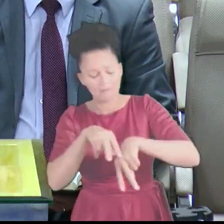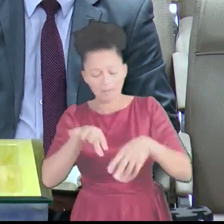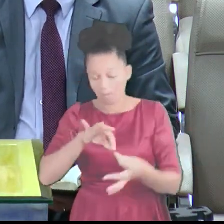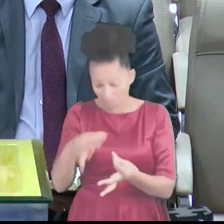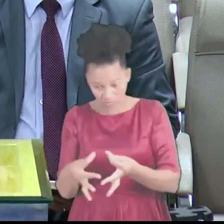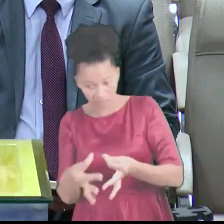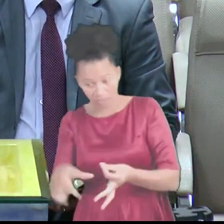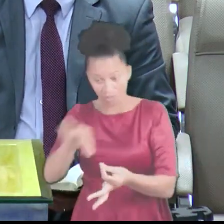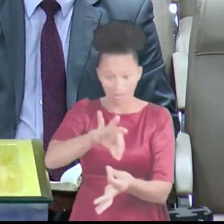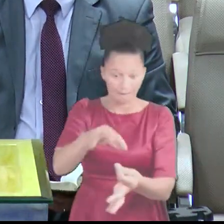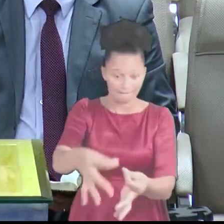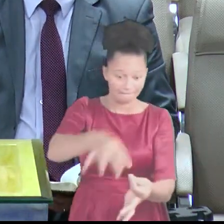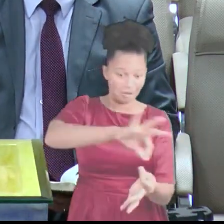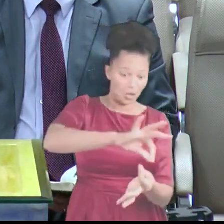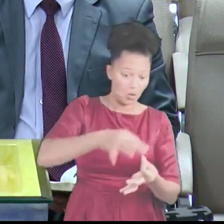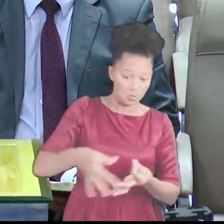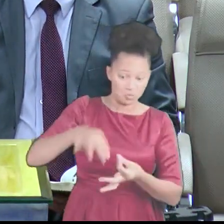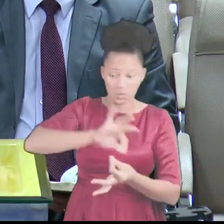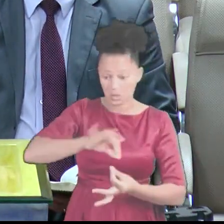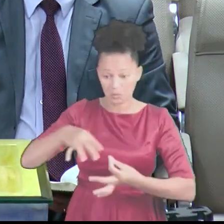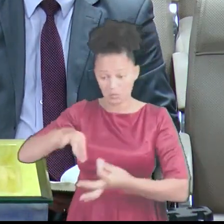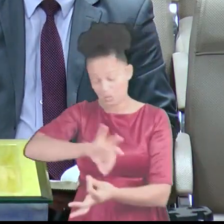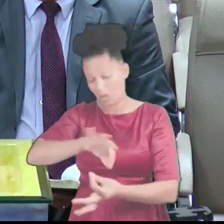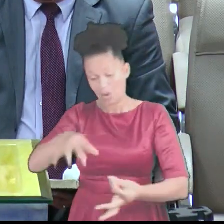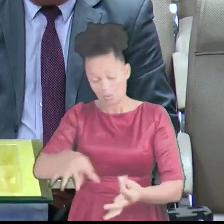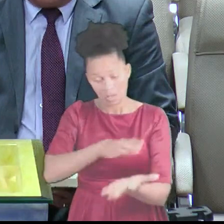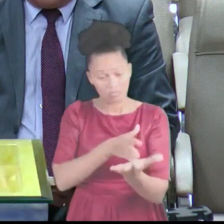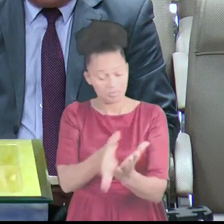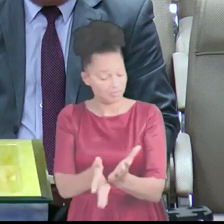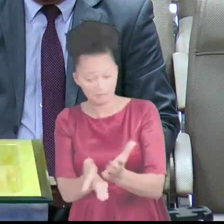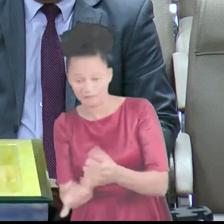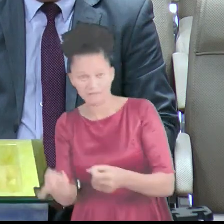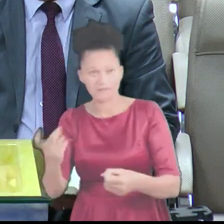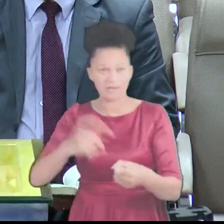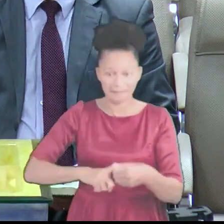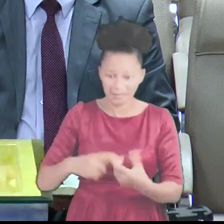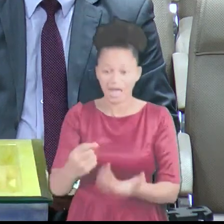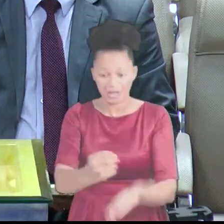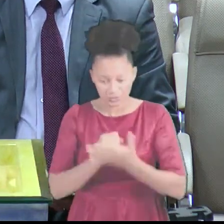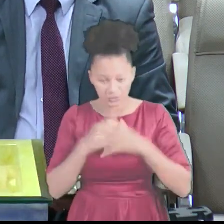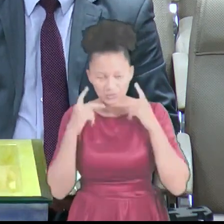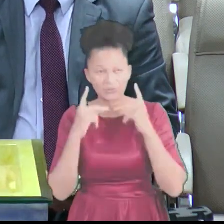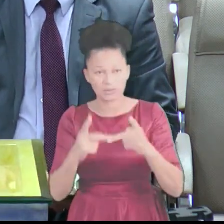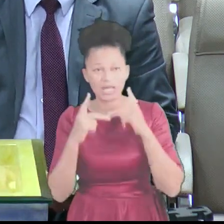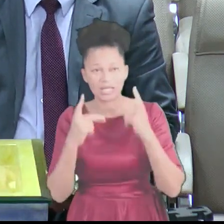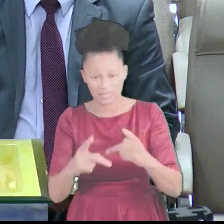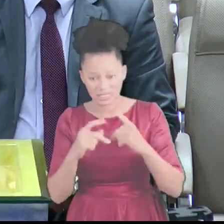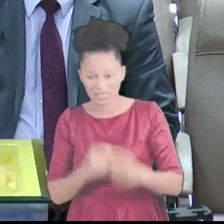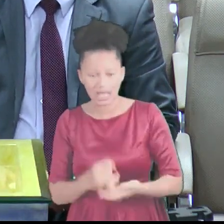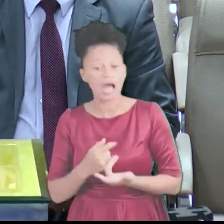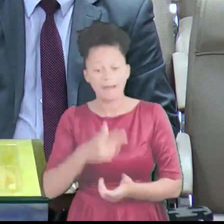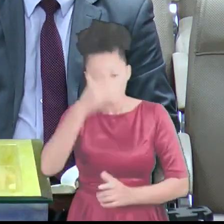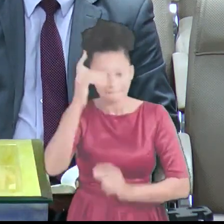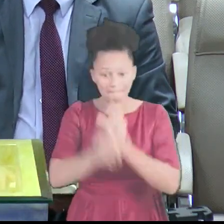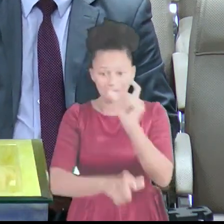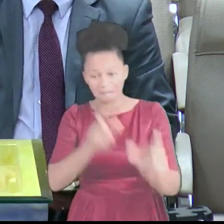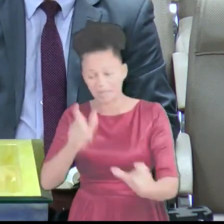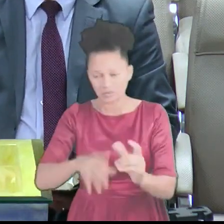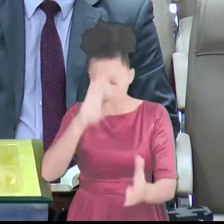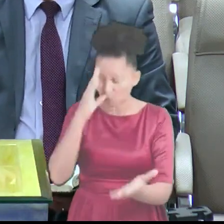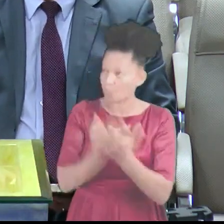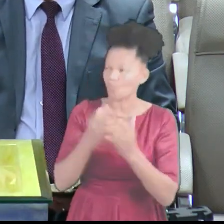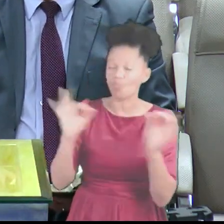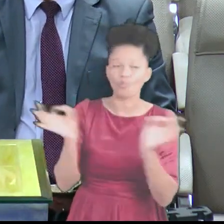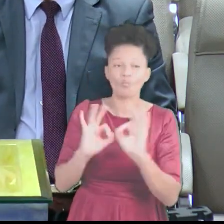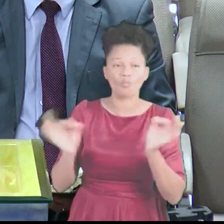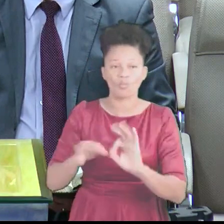morta, e vai levantar gente que estava caído, me ajuda a pregar, e vai levantar gente que estava